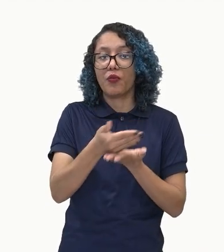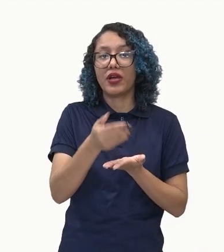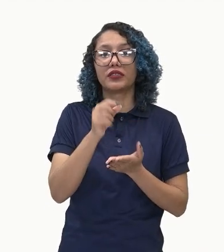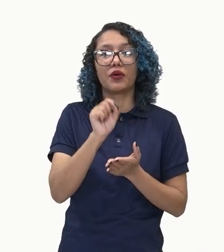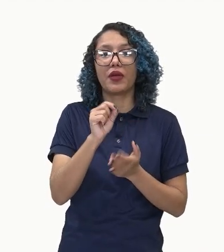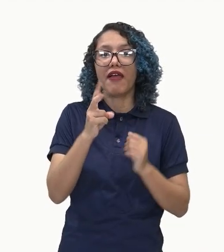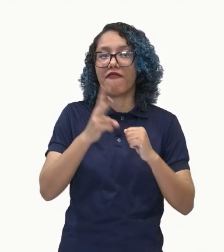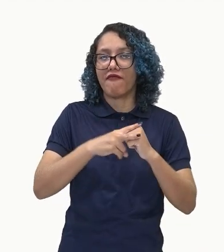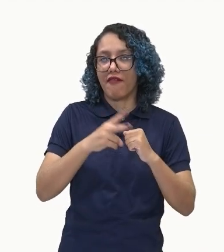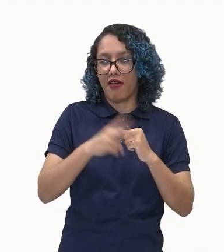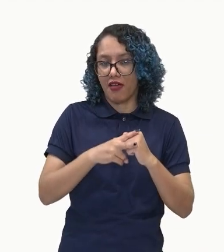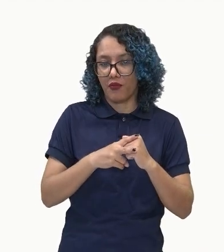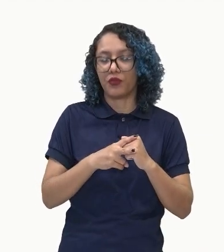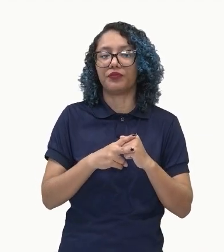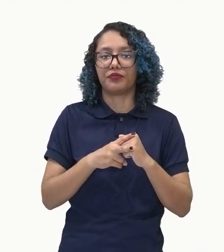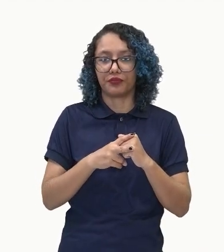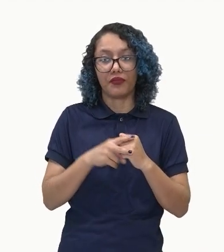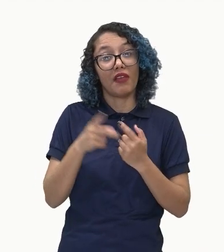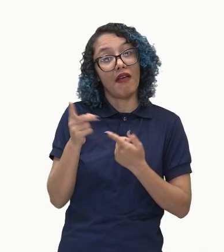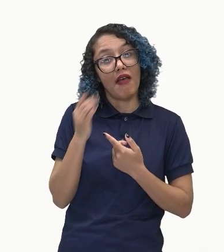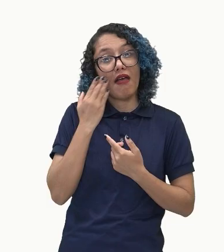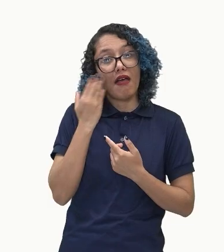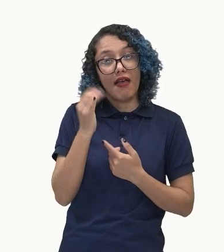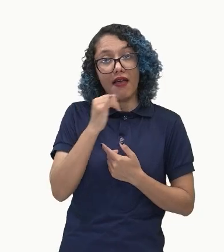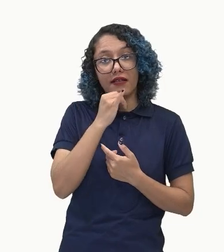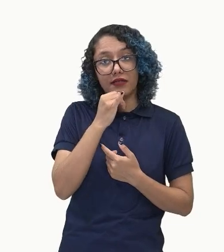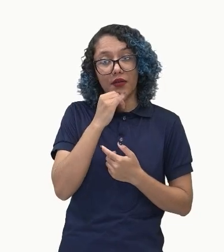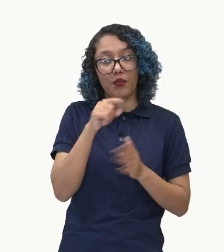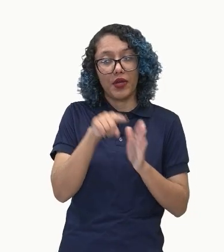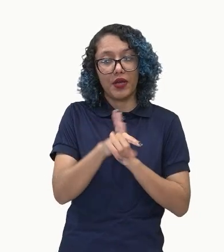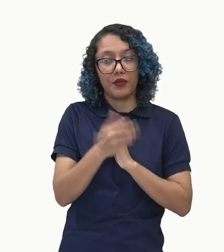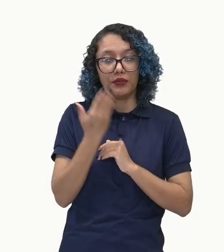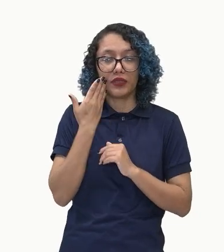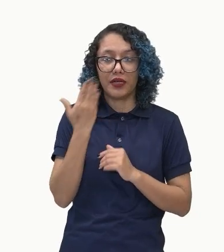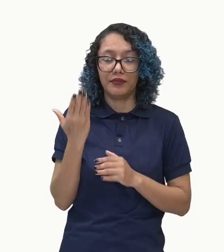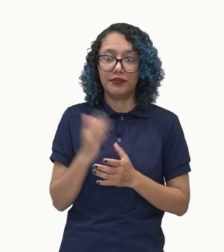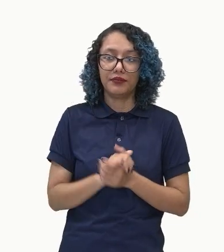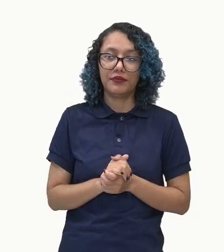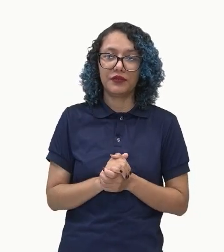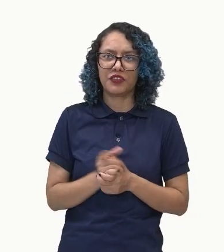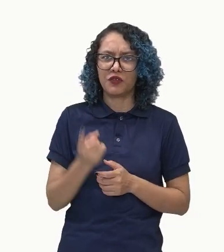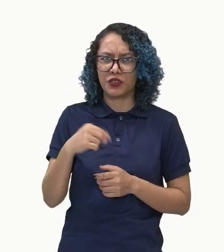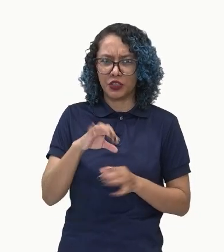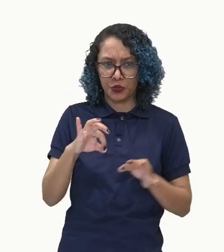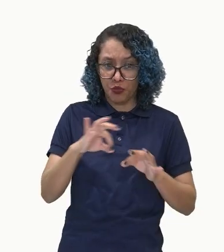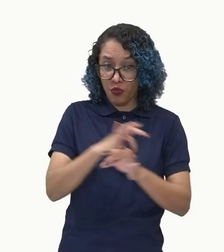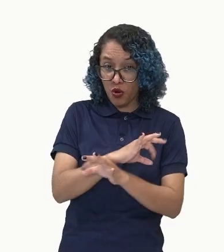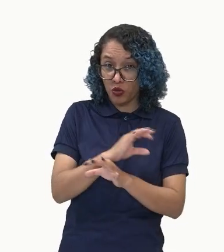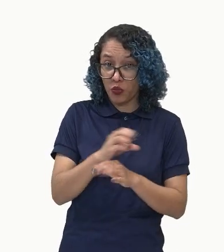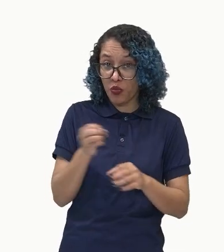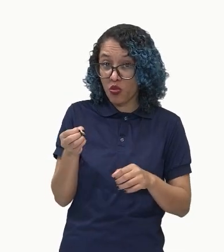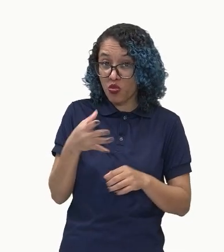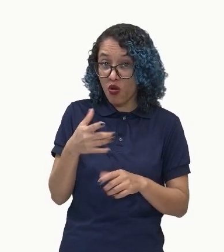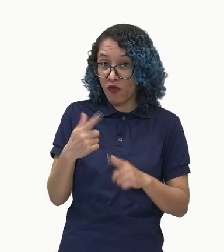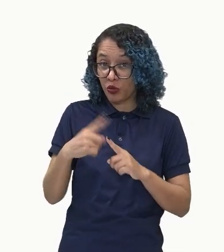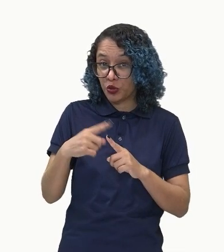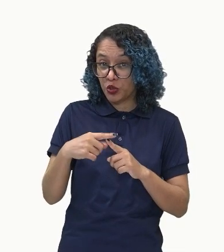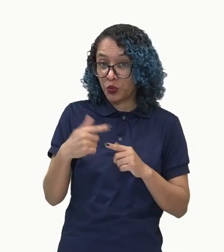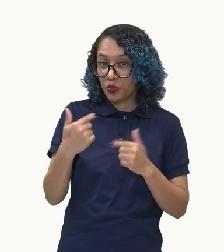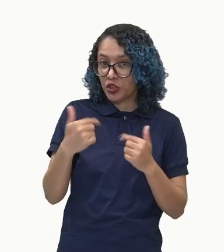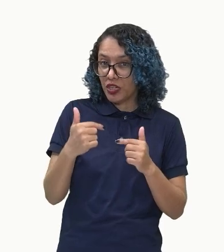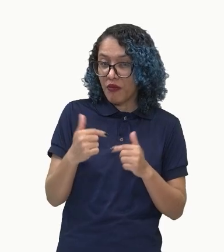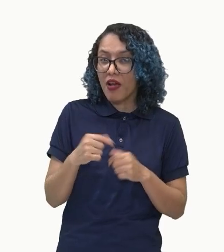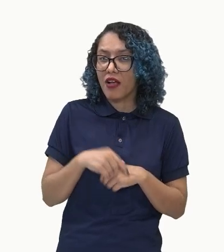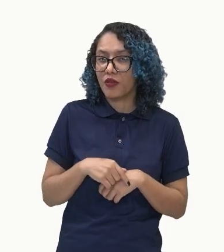um verbo. Então, esse aqui é um exemplo. Are you ready for a new job? Você está preparado para um novo trabalho, né? Para trabalhar de uma